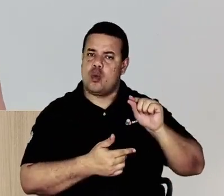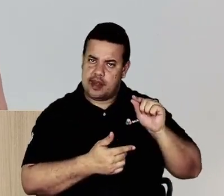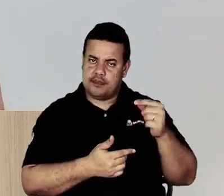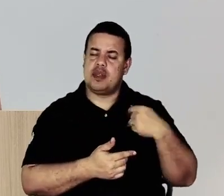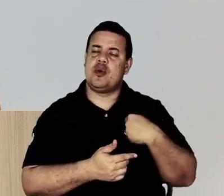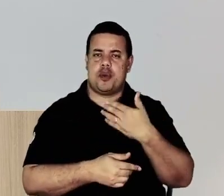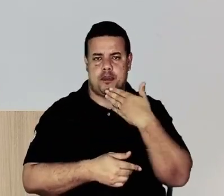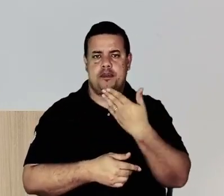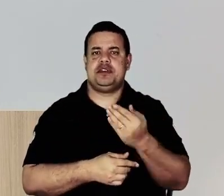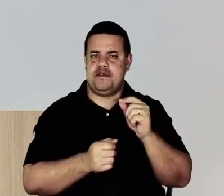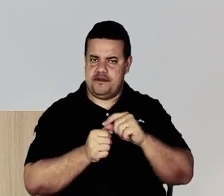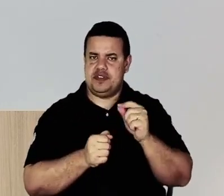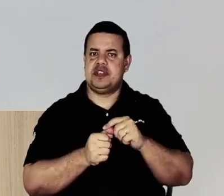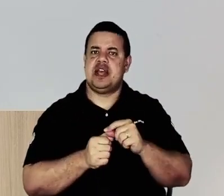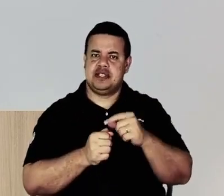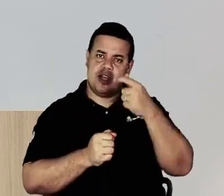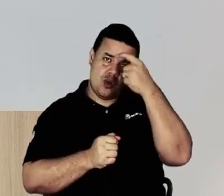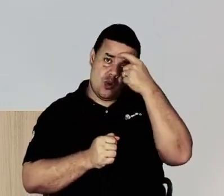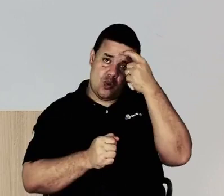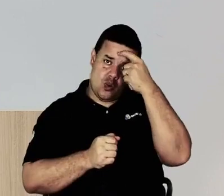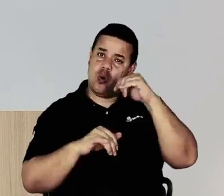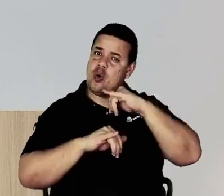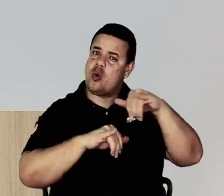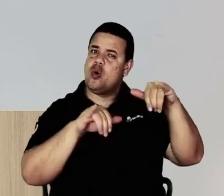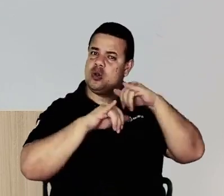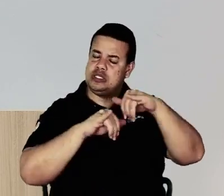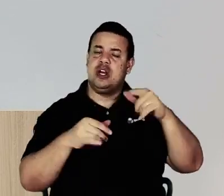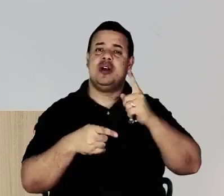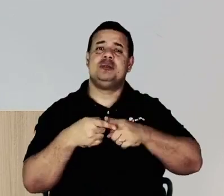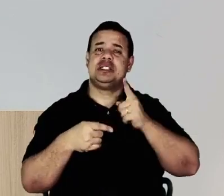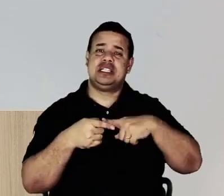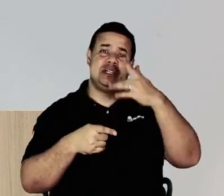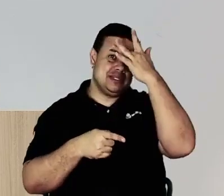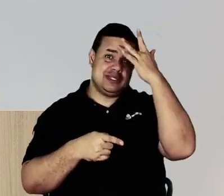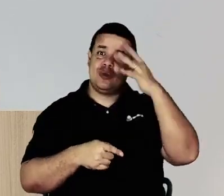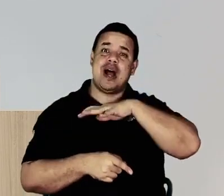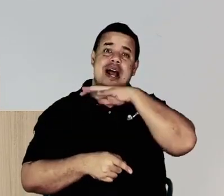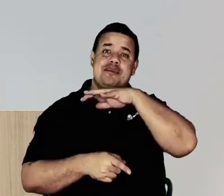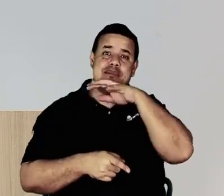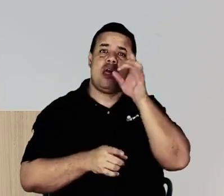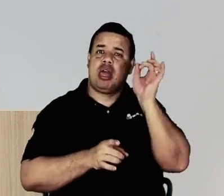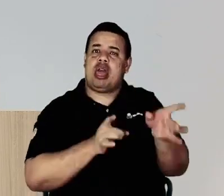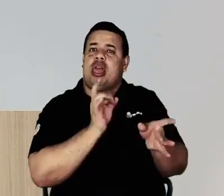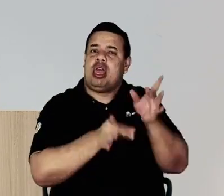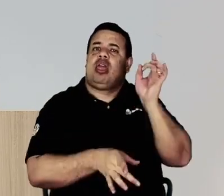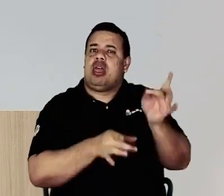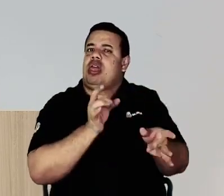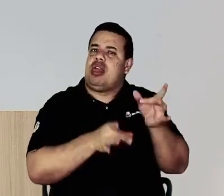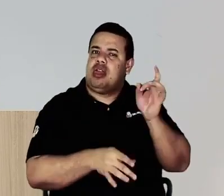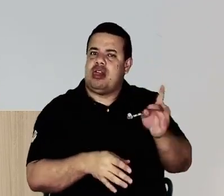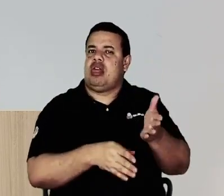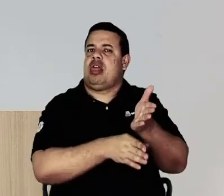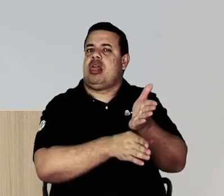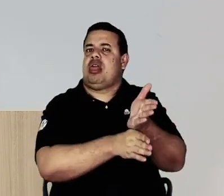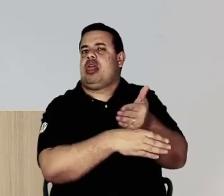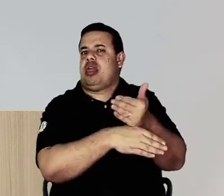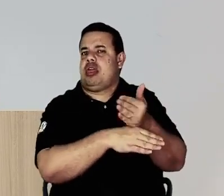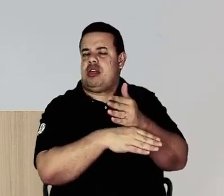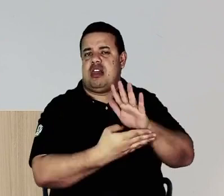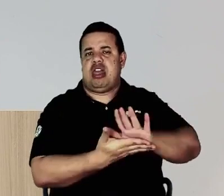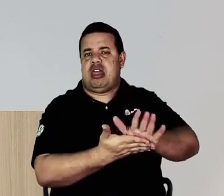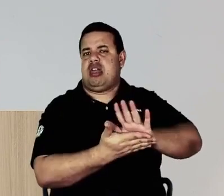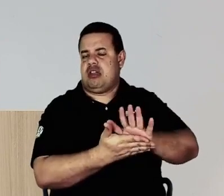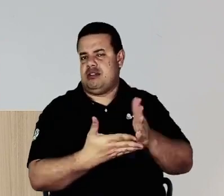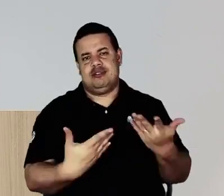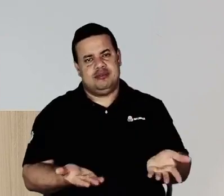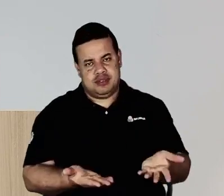conscientização, porque está tendo muito abandono, está tendo muito descaso com os animais, e seria muito importante que cumprisse a lei. Eu pedi na indicação